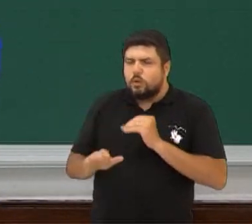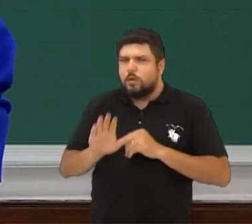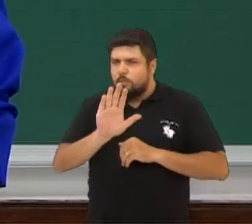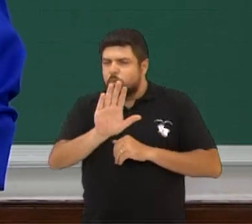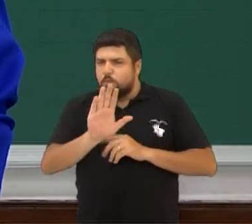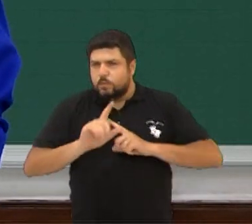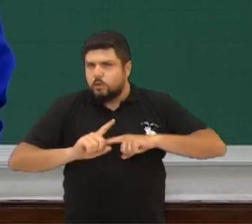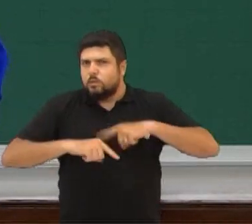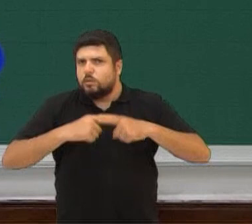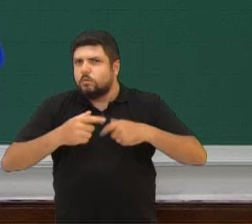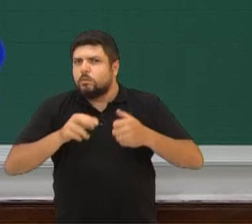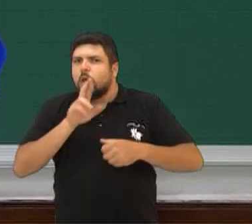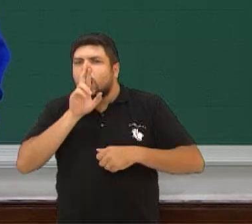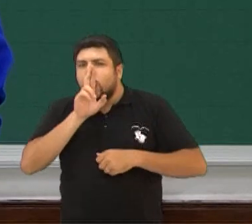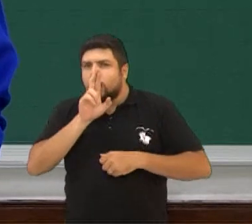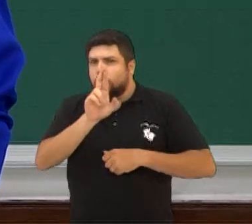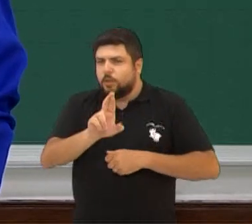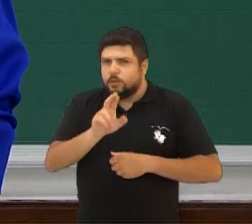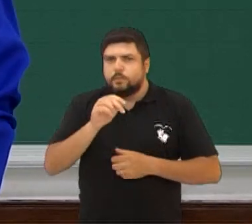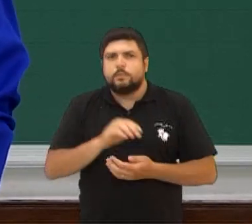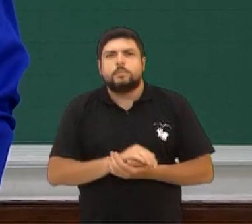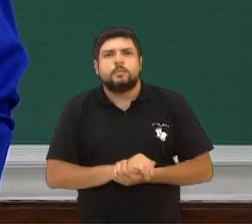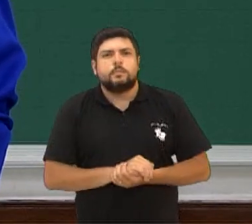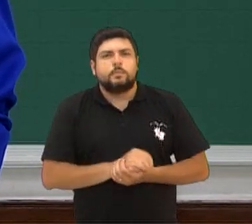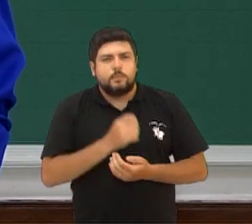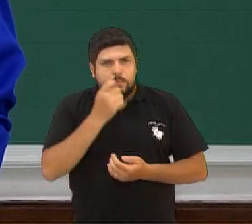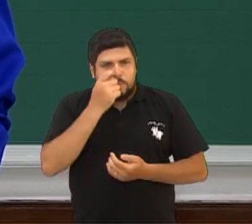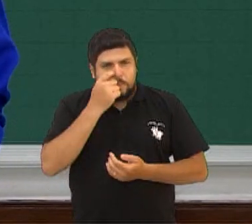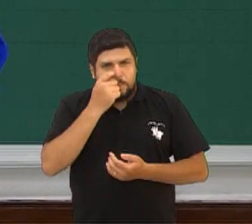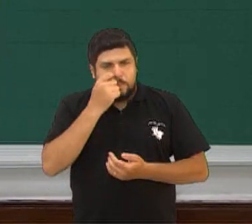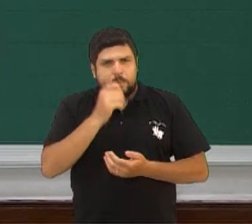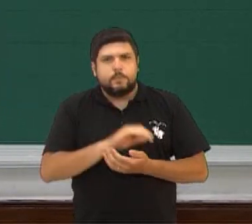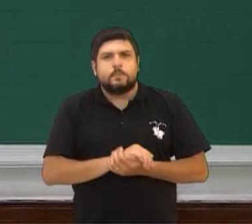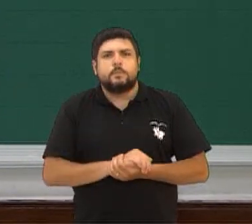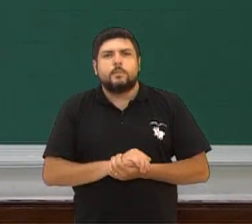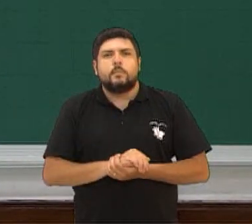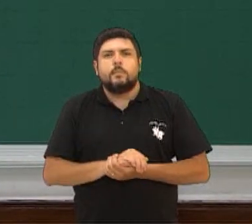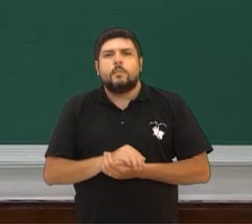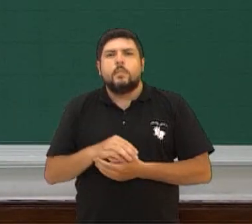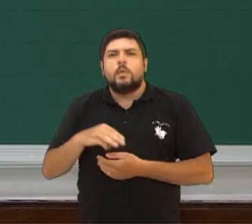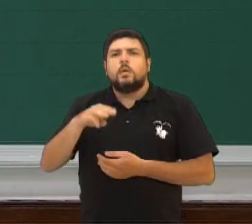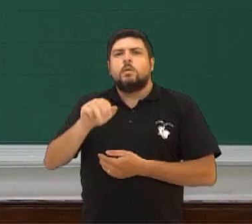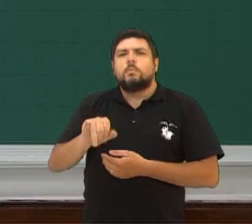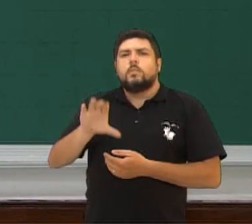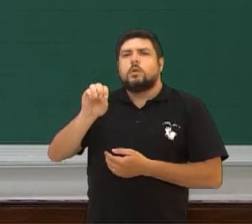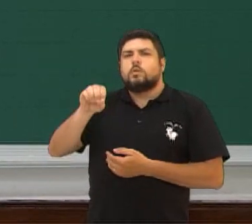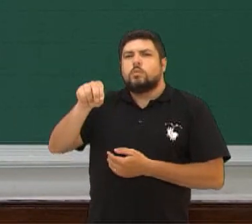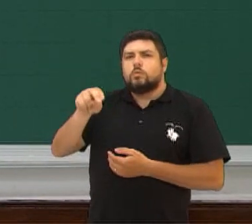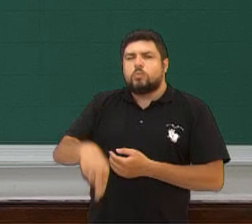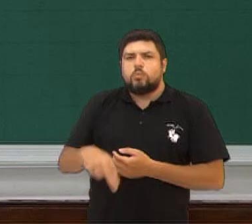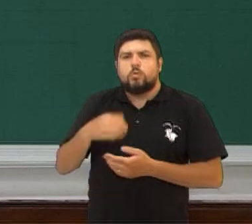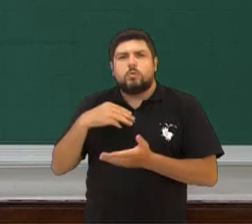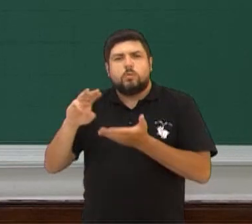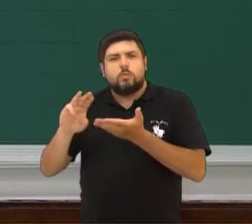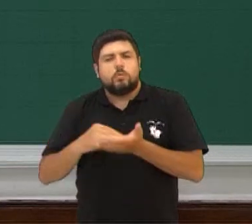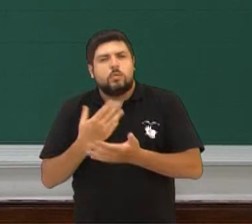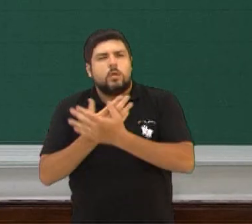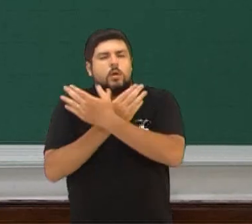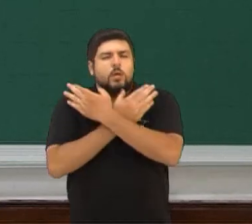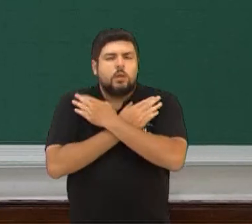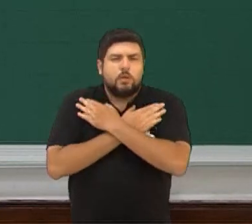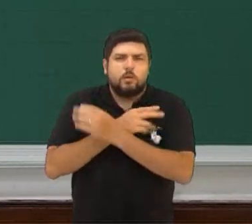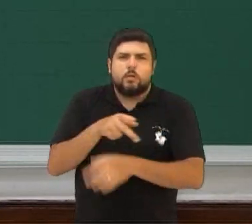vai responder isso em breve, tá? O Maicon Ricardo Batista mandou um abraço para minha professora de